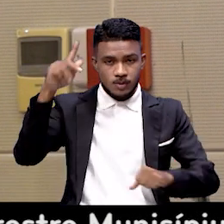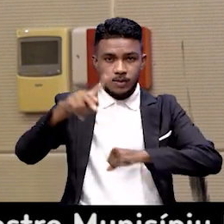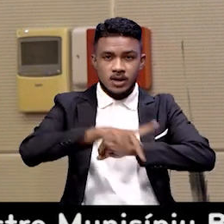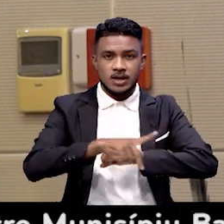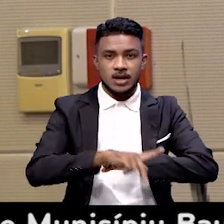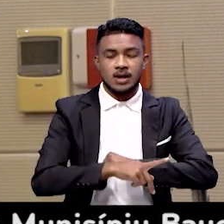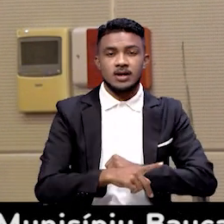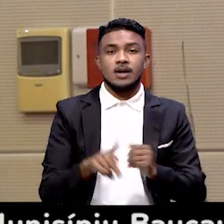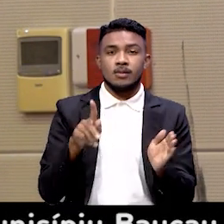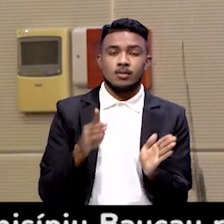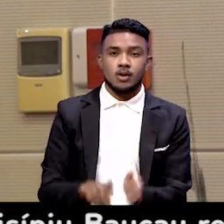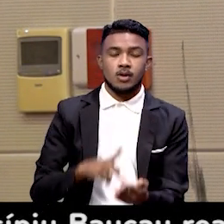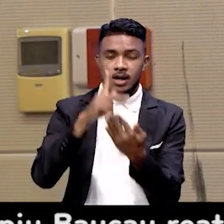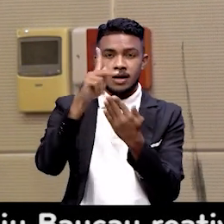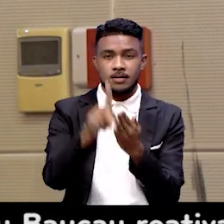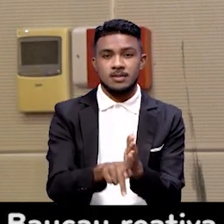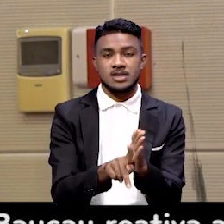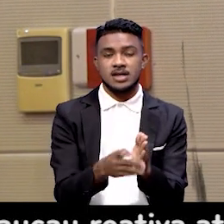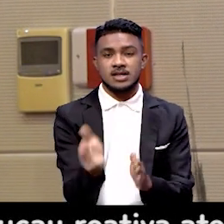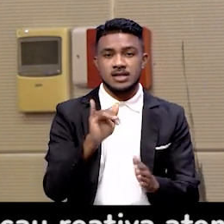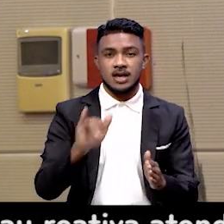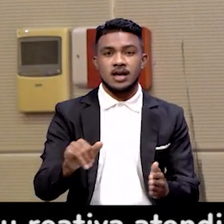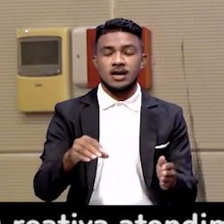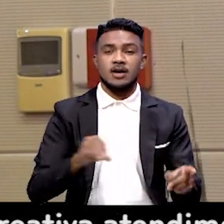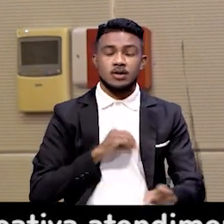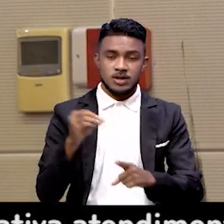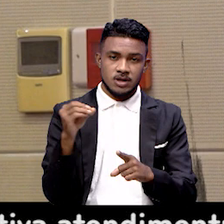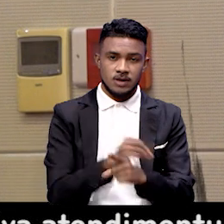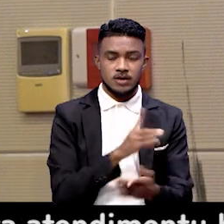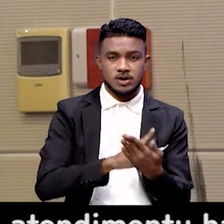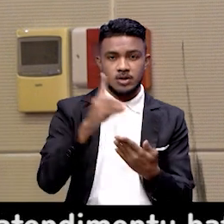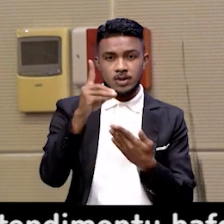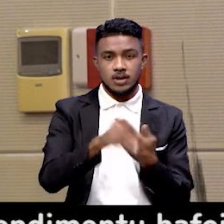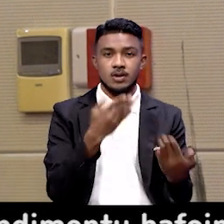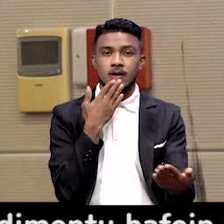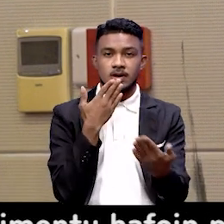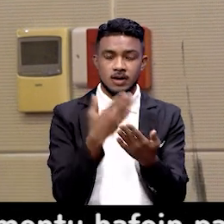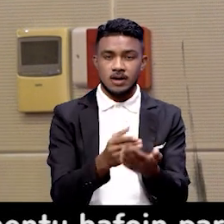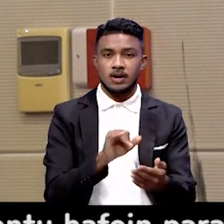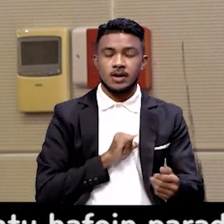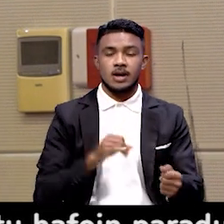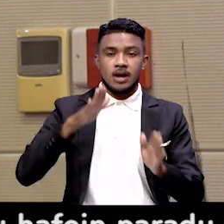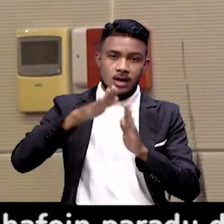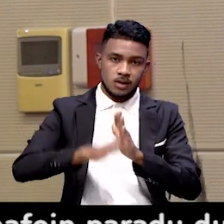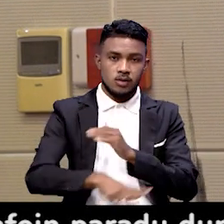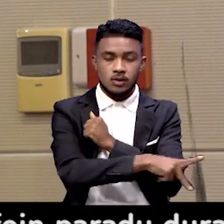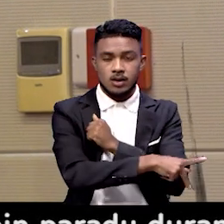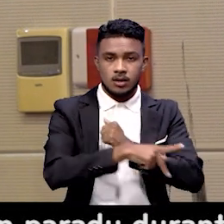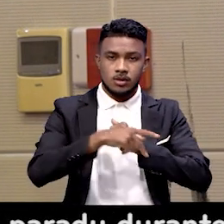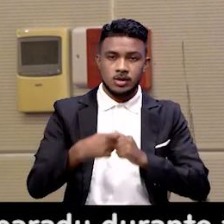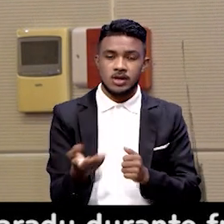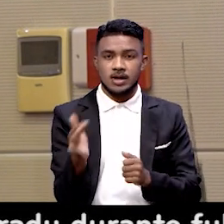políticas, programas e objetivos de desenvolvimento sustentável, ao combate à corrupção e à discriminação de